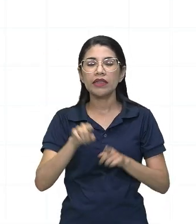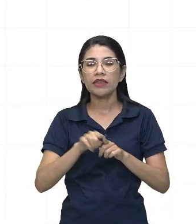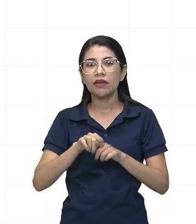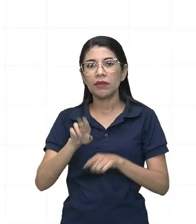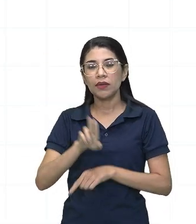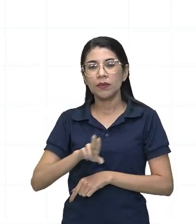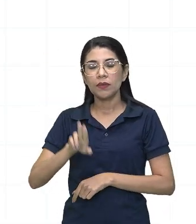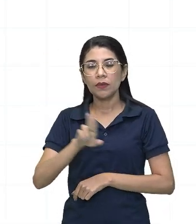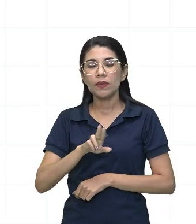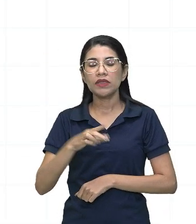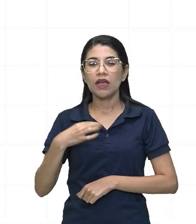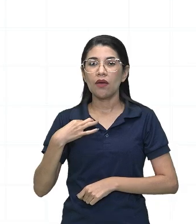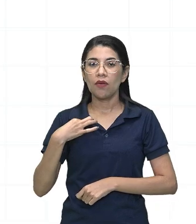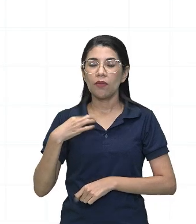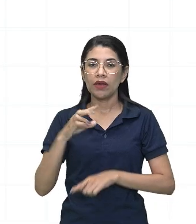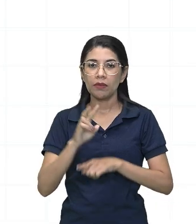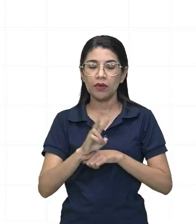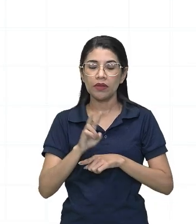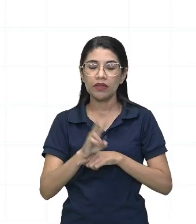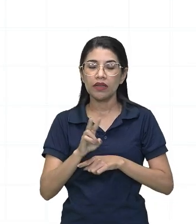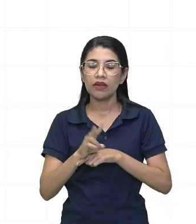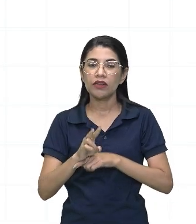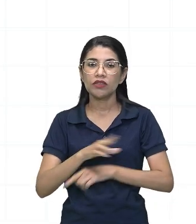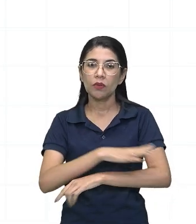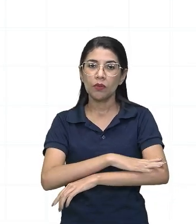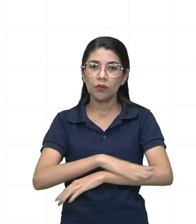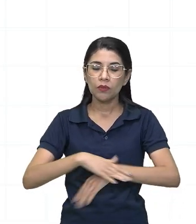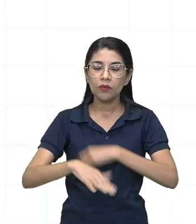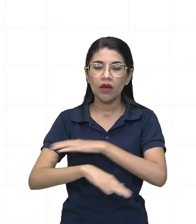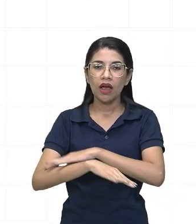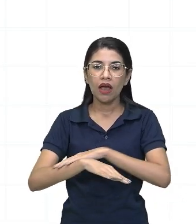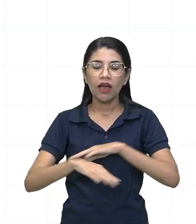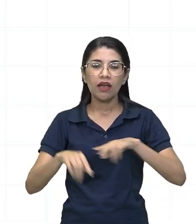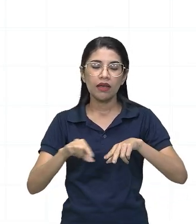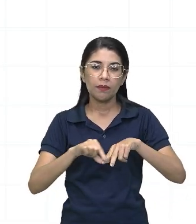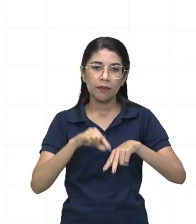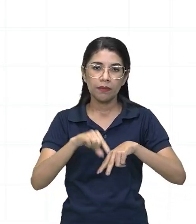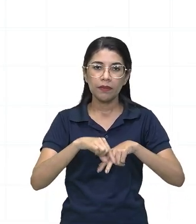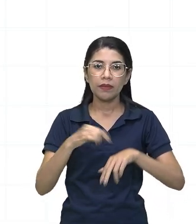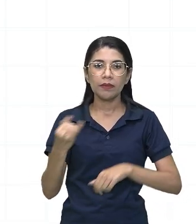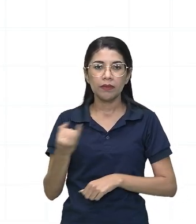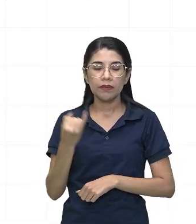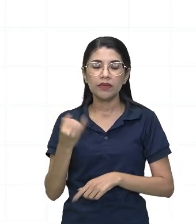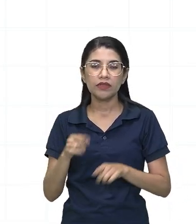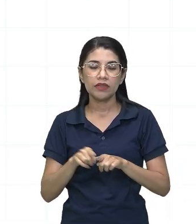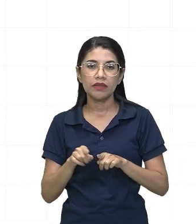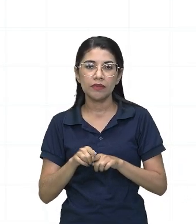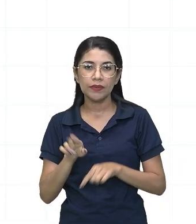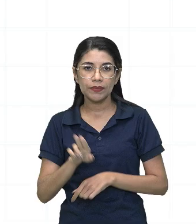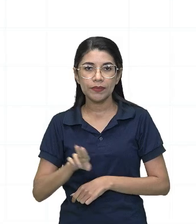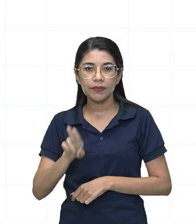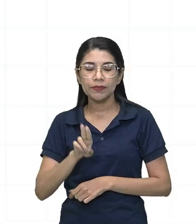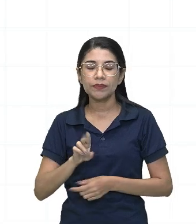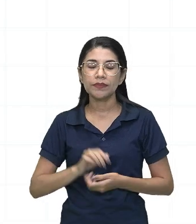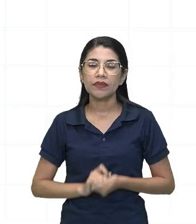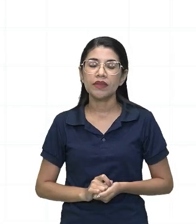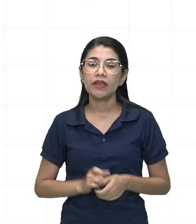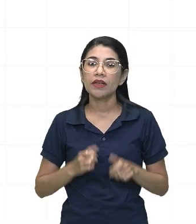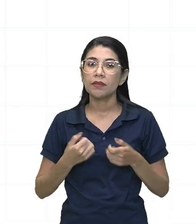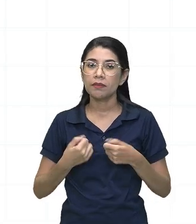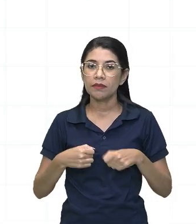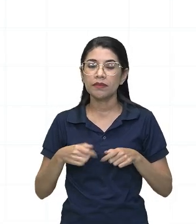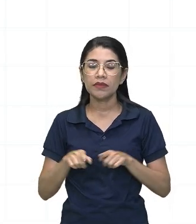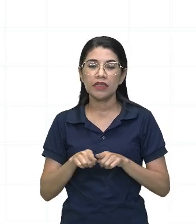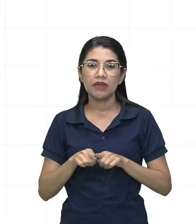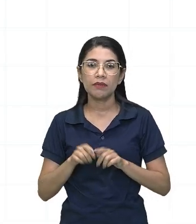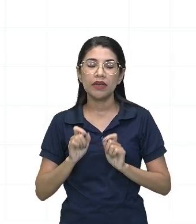que protejam braços e pernas também é bem importante. A gente precisa ter esses tipos, ter